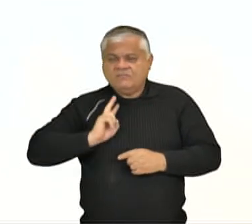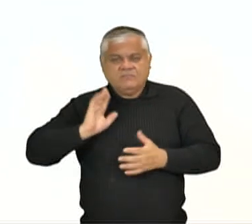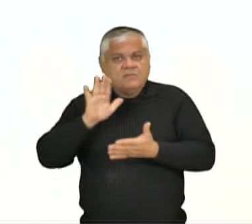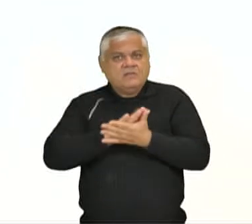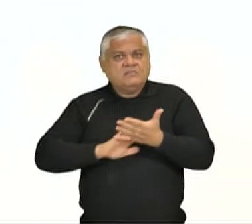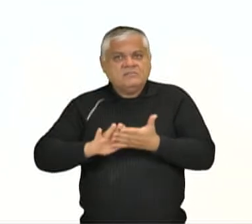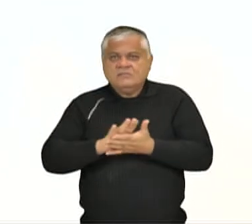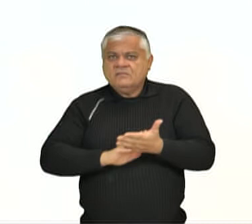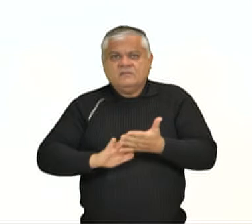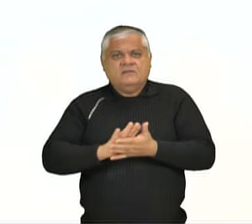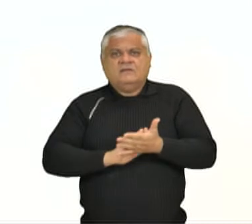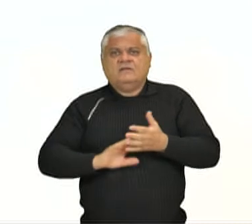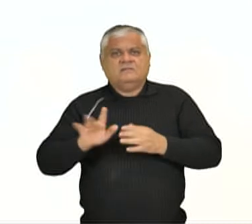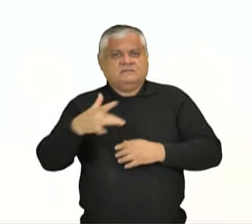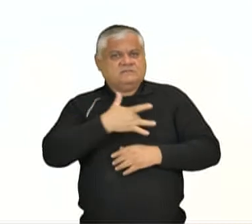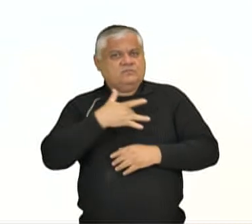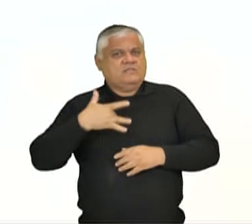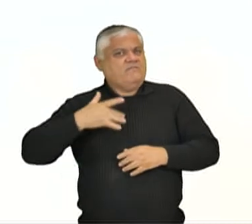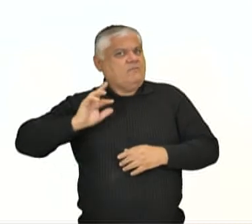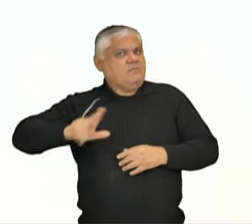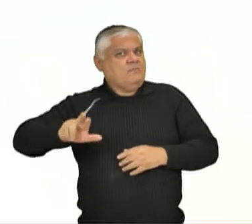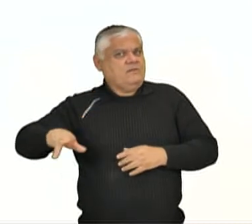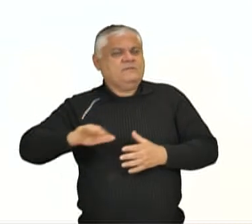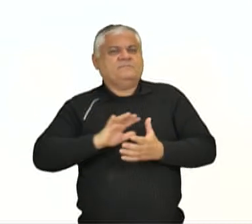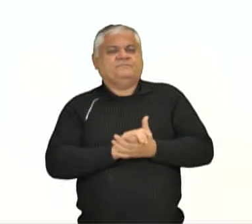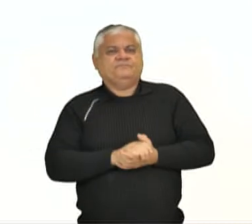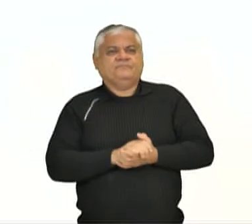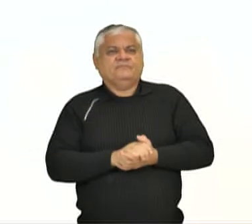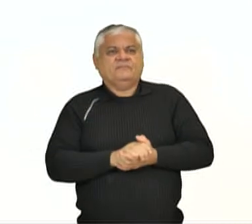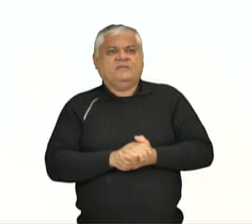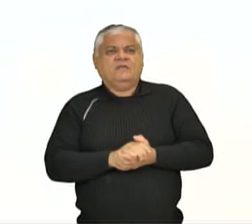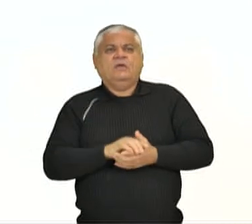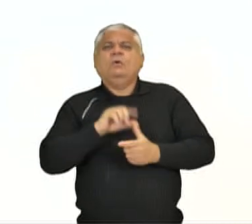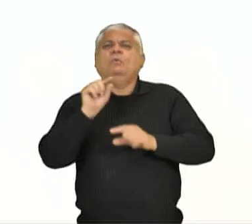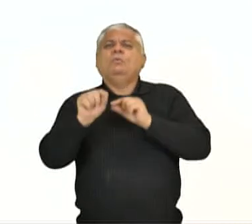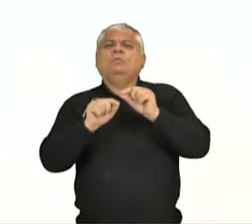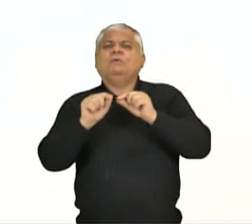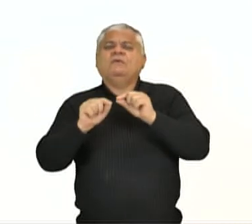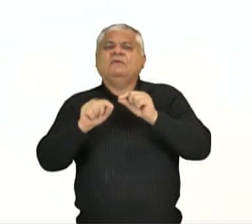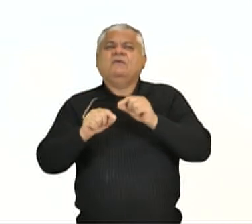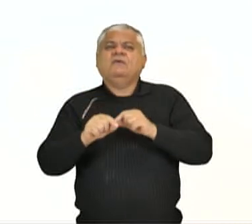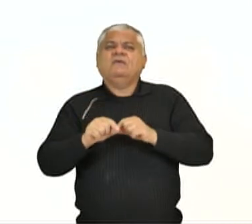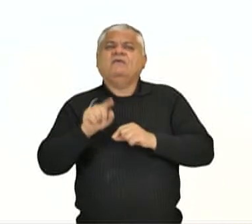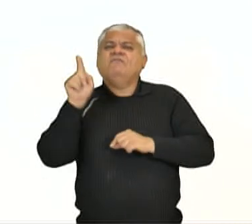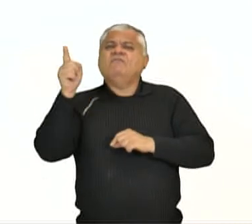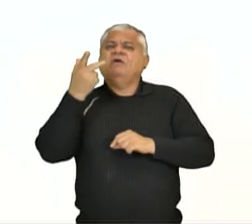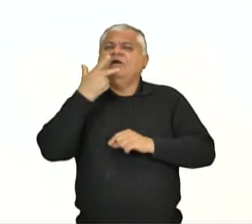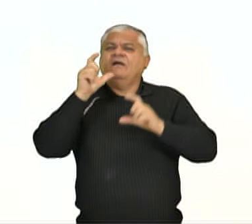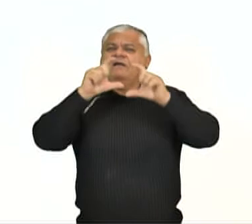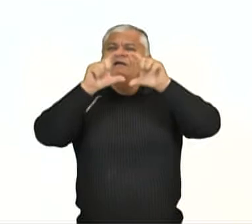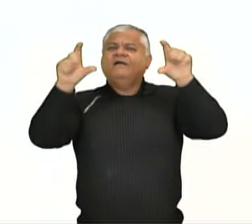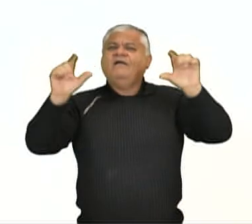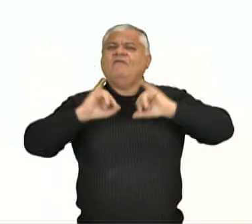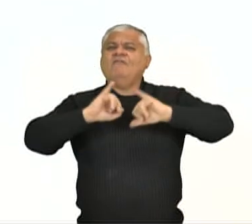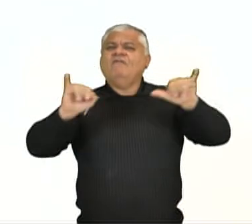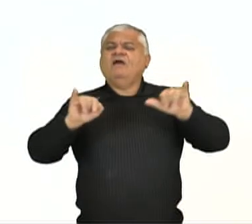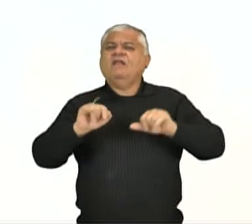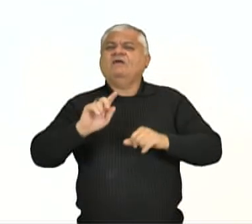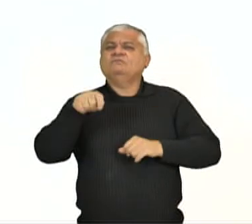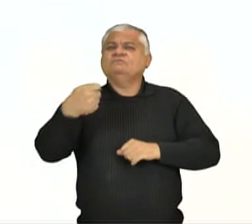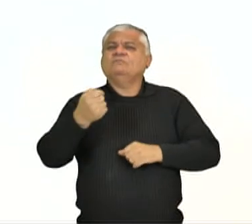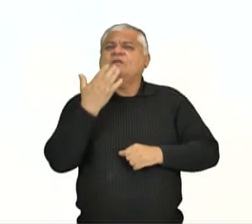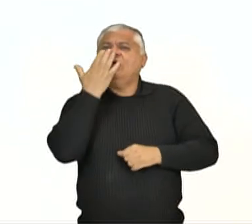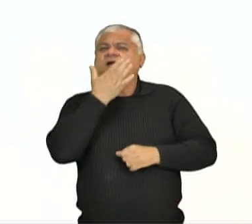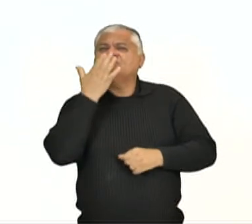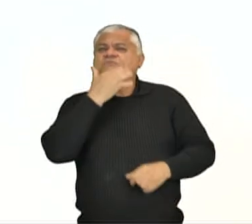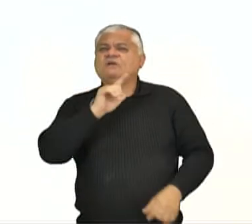ser considerado um alimento saudável. O que o fragmento acima alerta sobre o açúcar light?